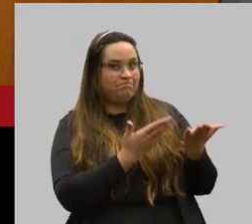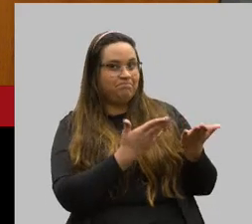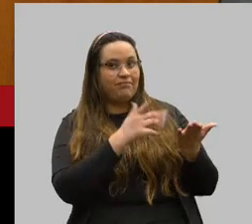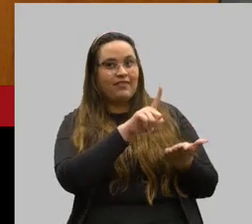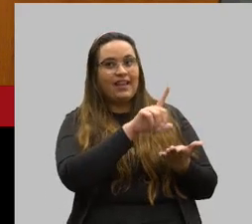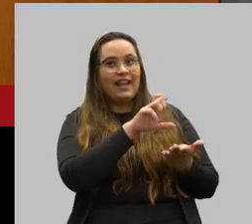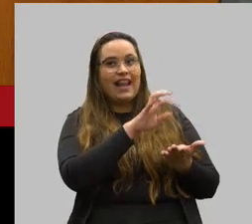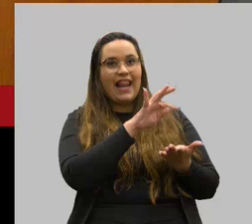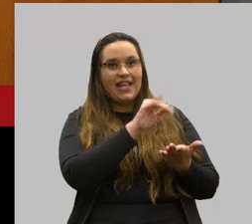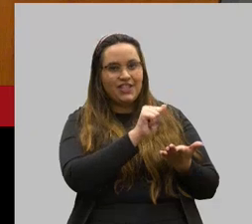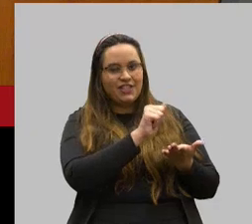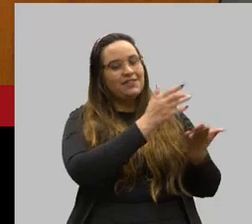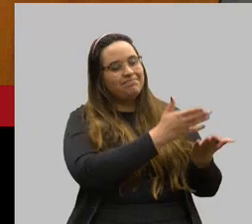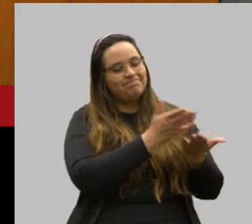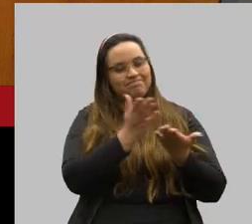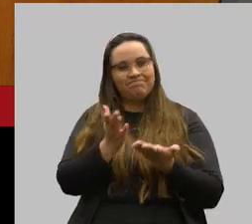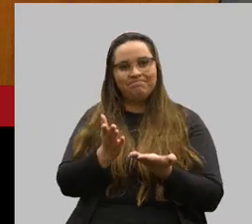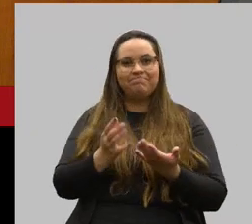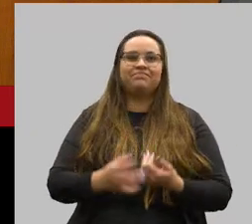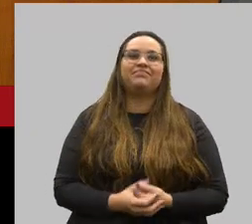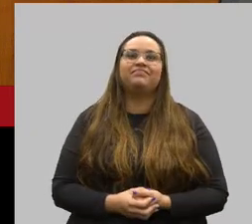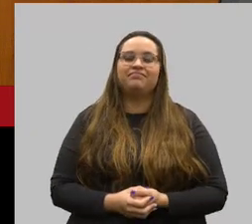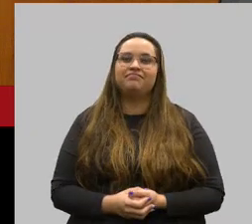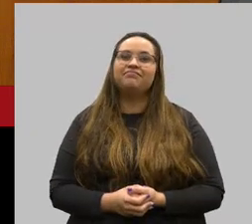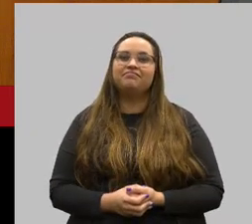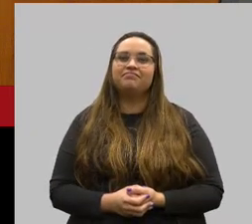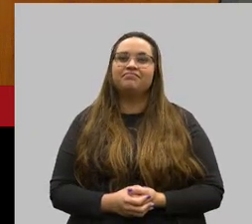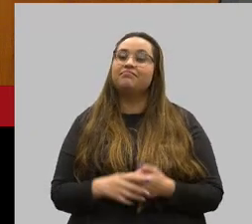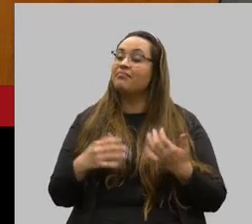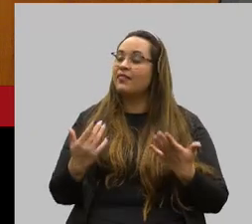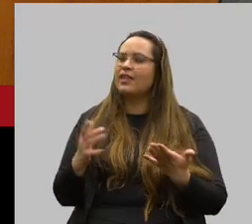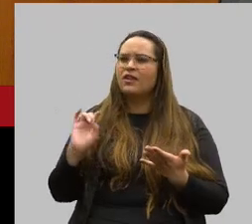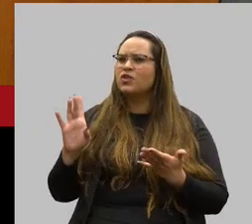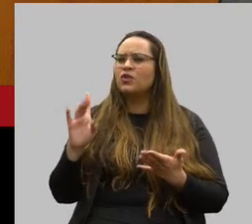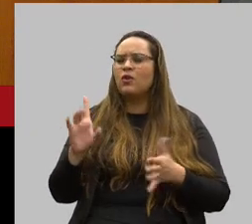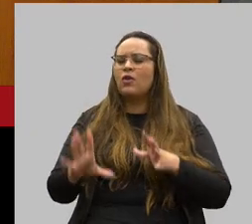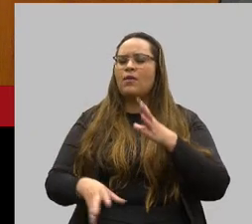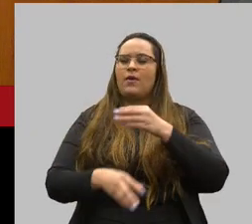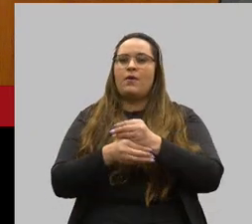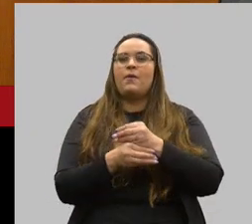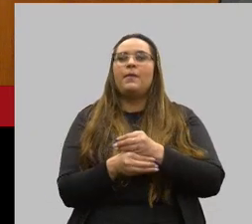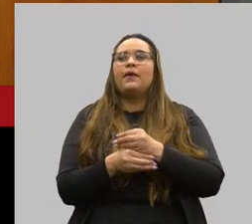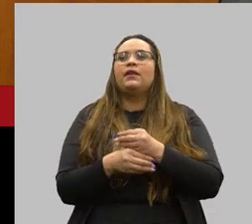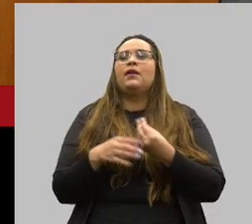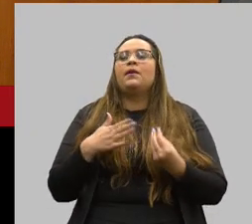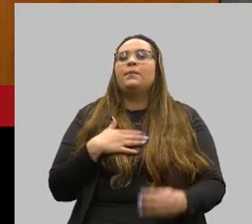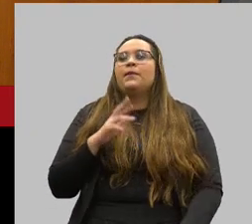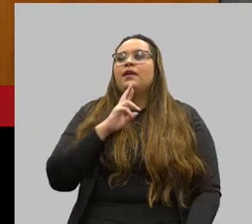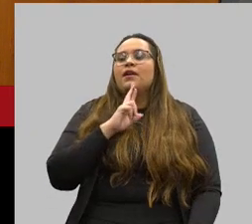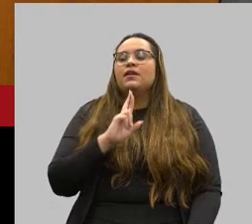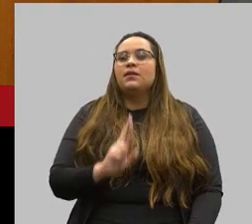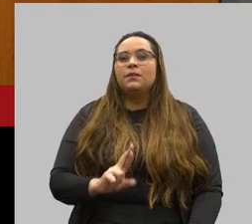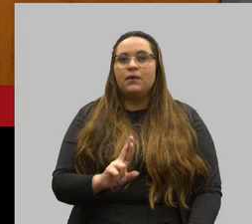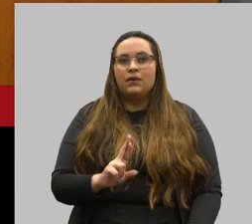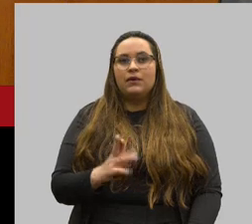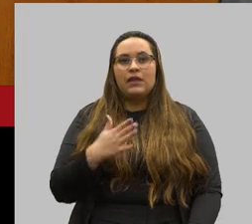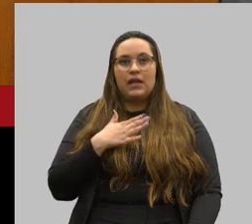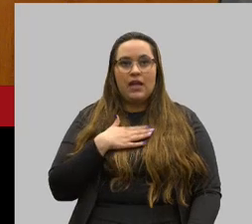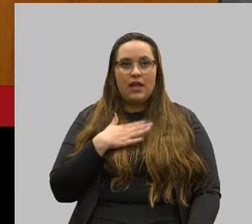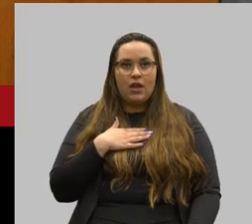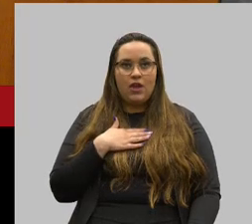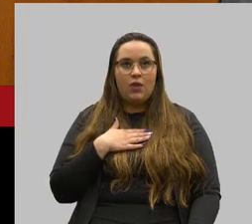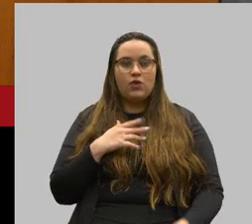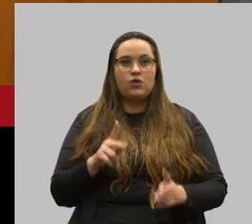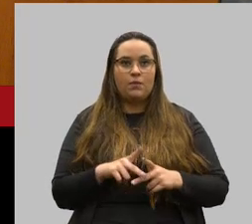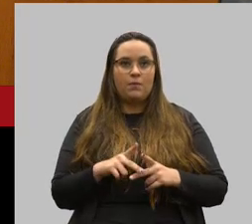palavra eh bem Eu gostaria só de complementar minha resposta e dizer do compromisso inarredável meu pessoal porque eu sou policial